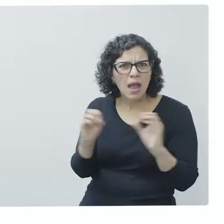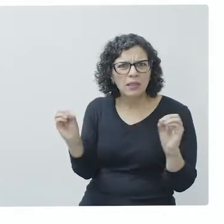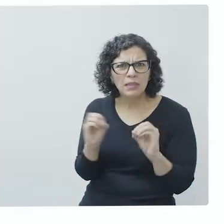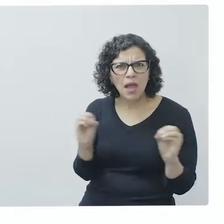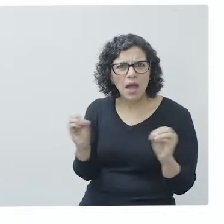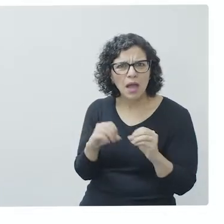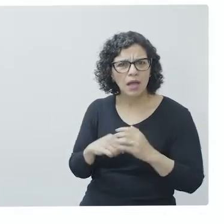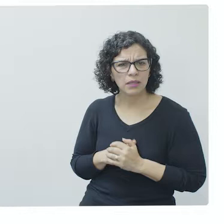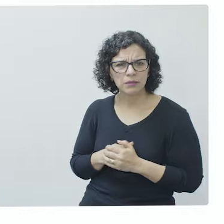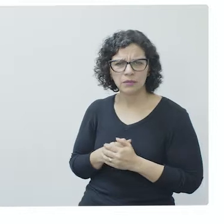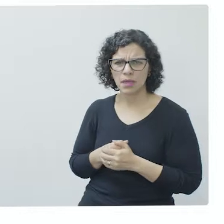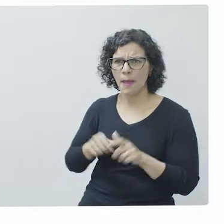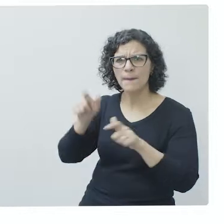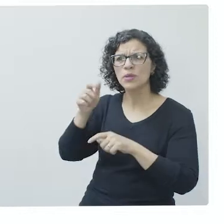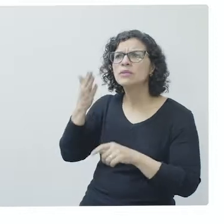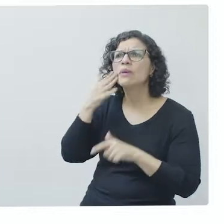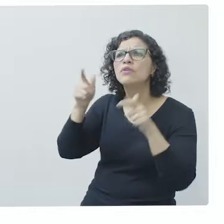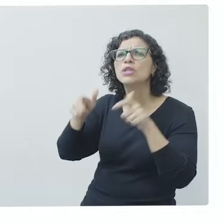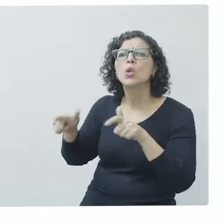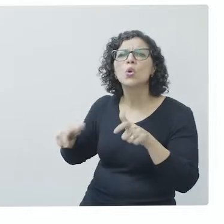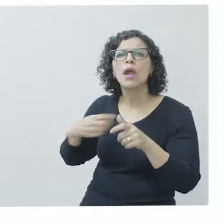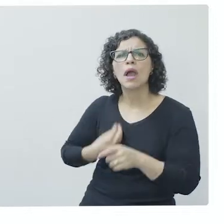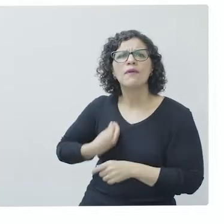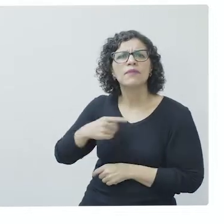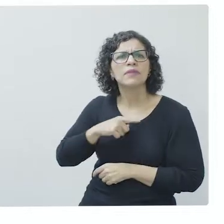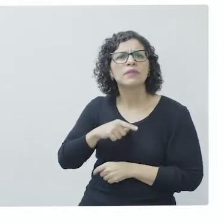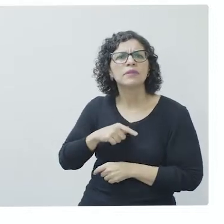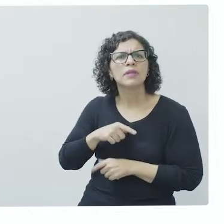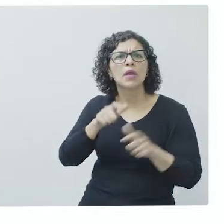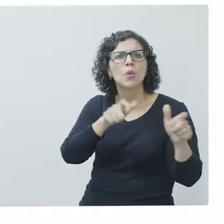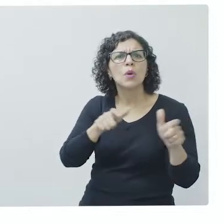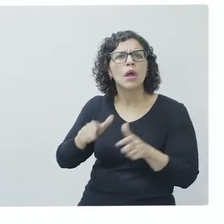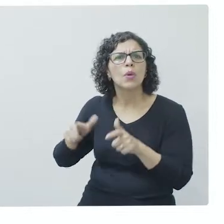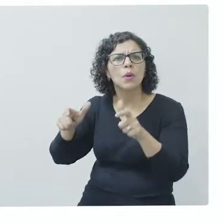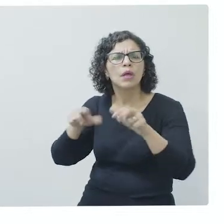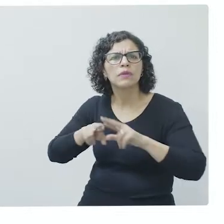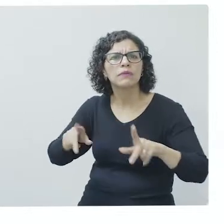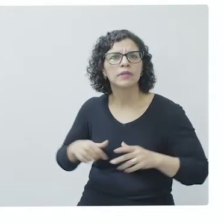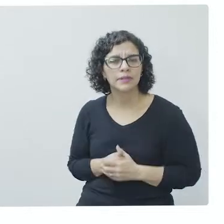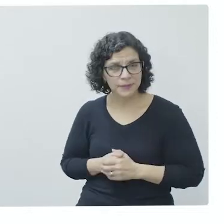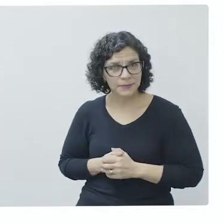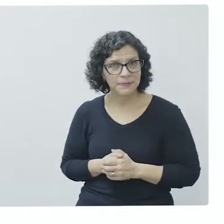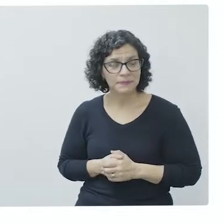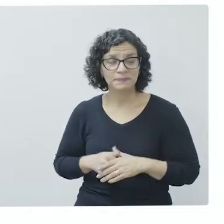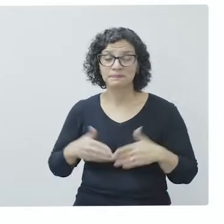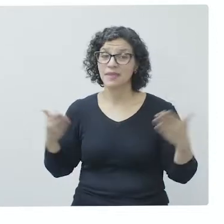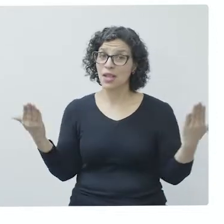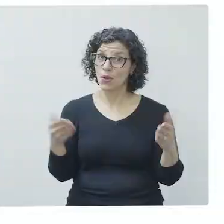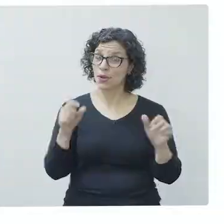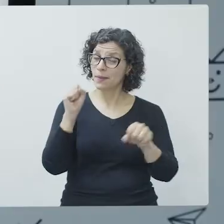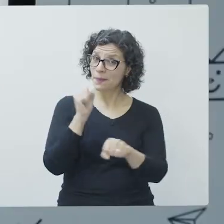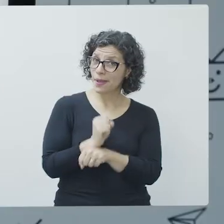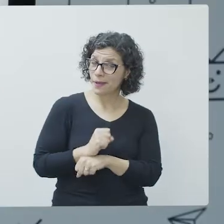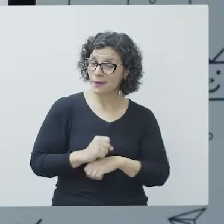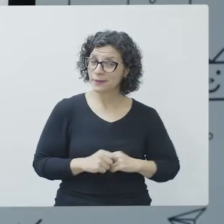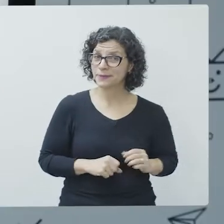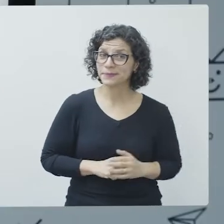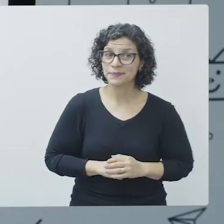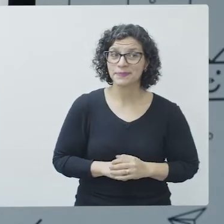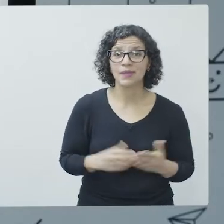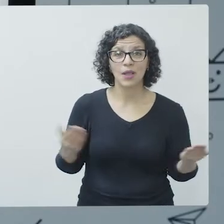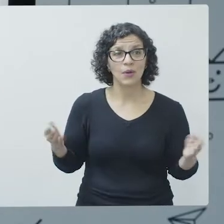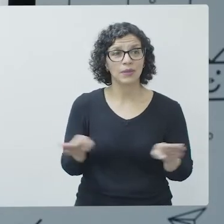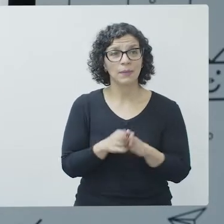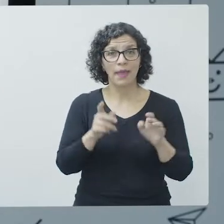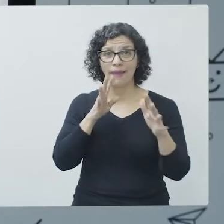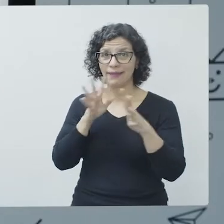marcas? Como as pessoas vão saber que você passou por tal ou tal lugar? E agora eu paro